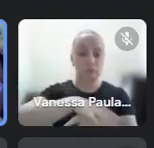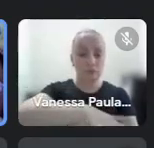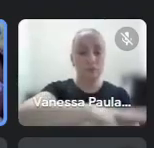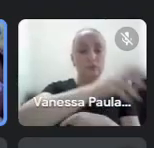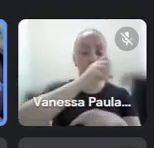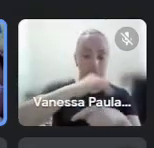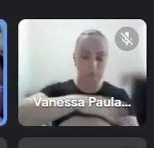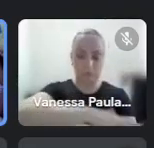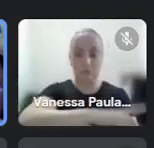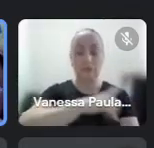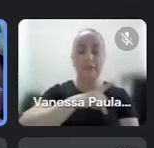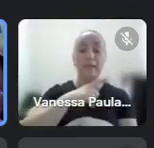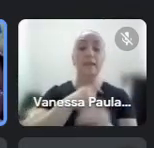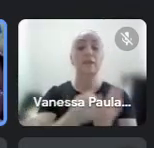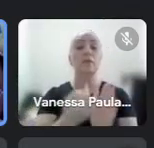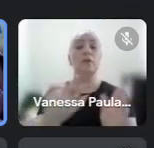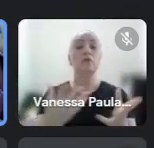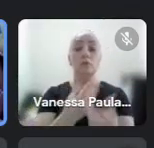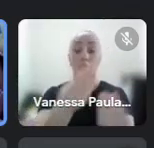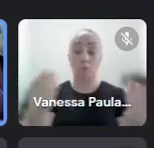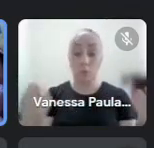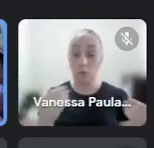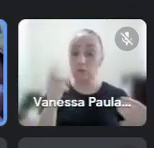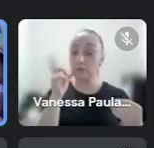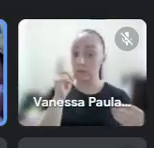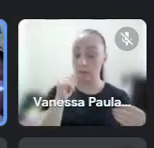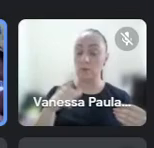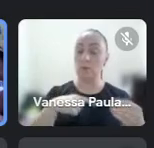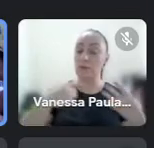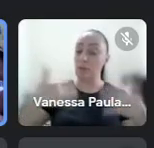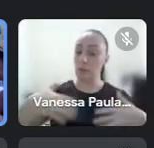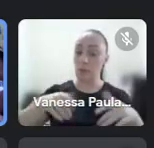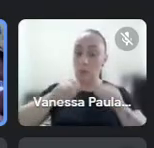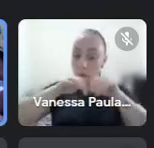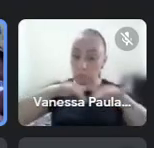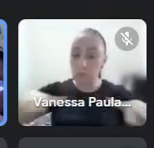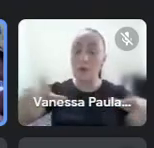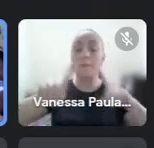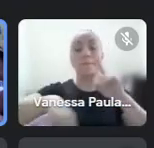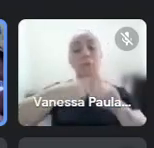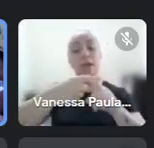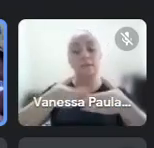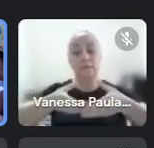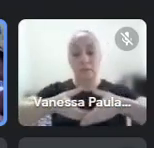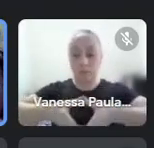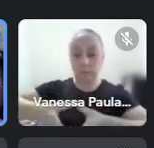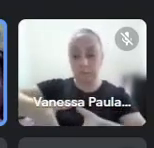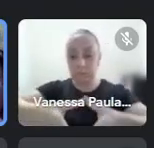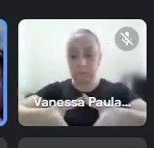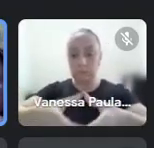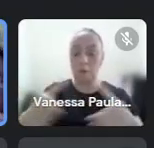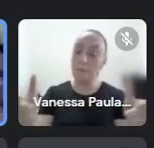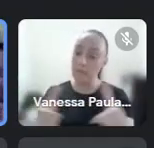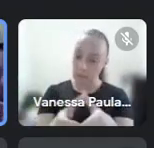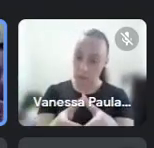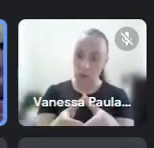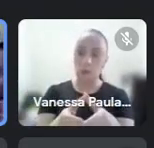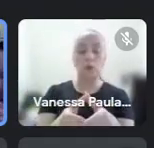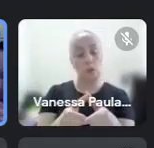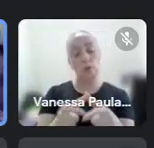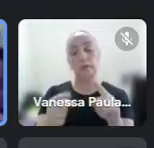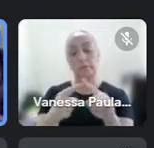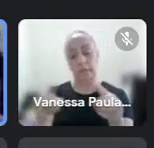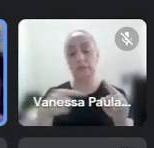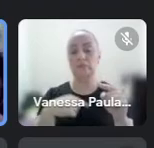de água é muito grande, então tem um vertedouro grande, e tem os tubos menores, de acordo com